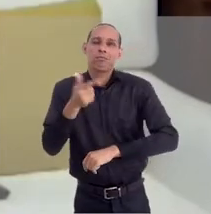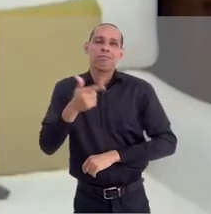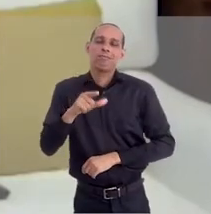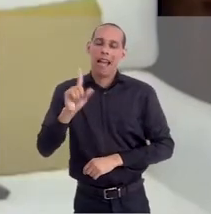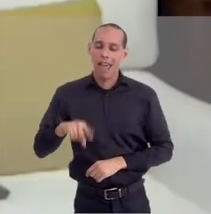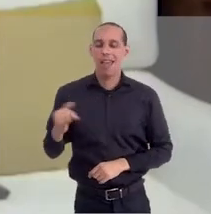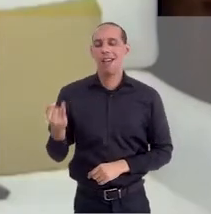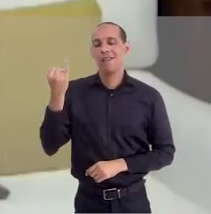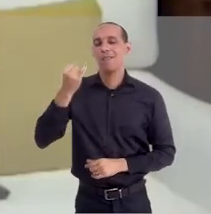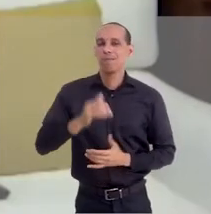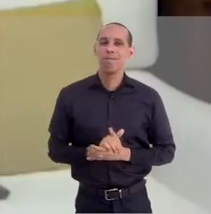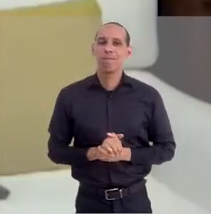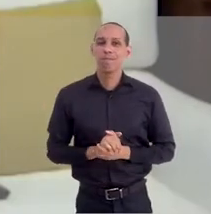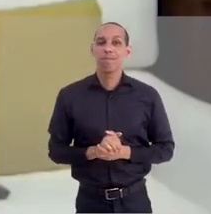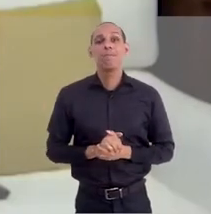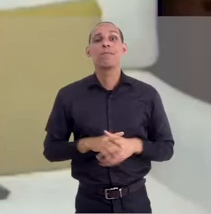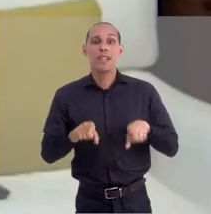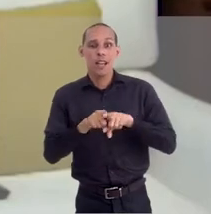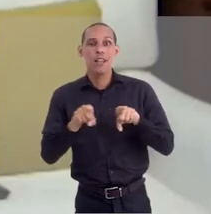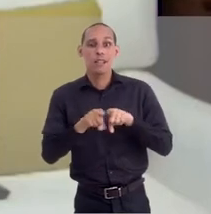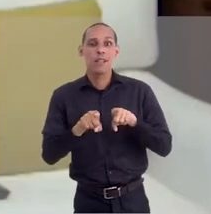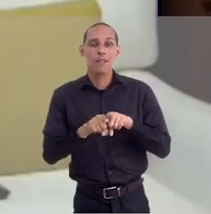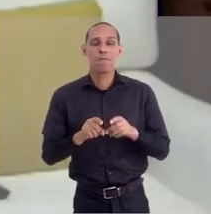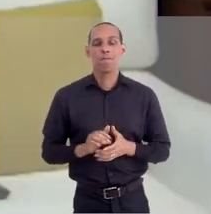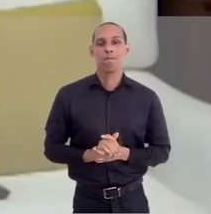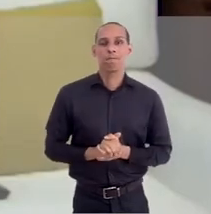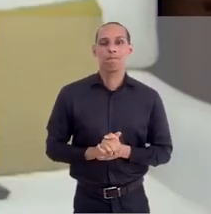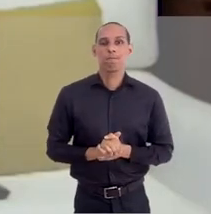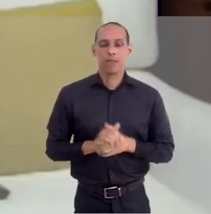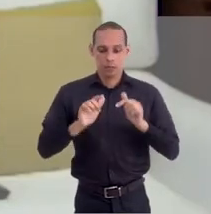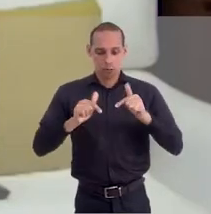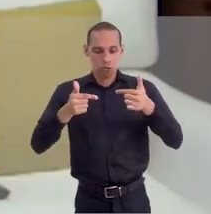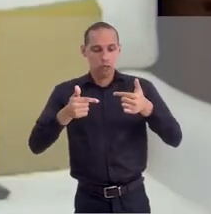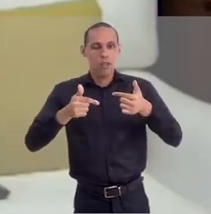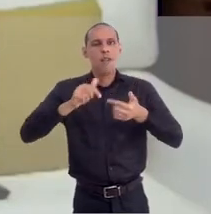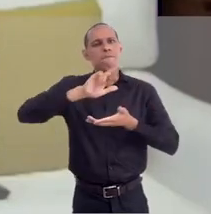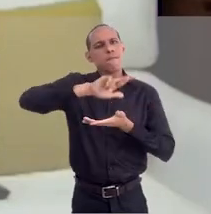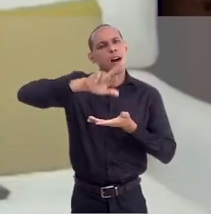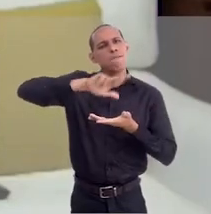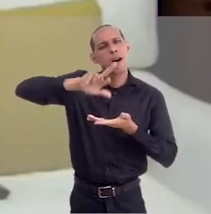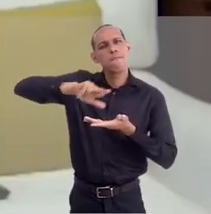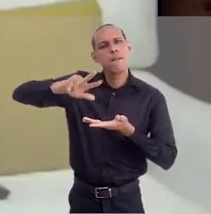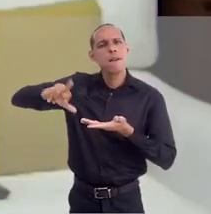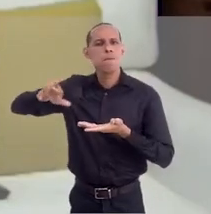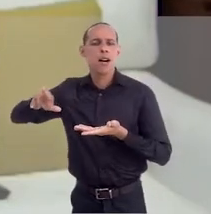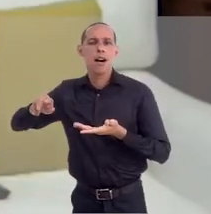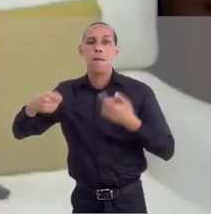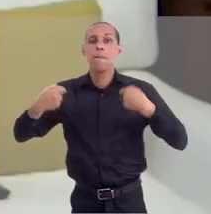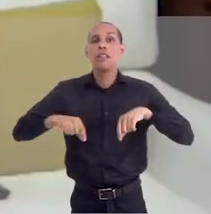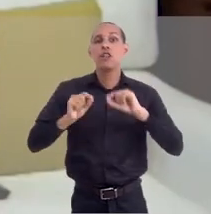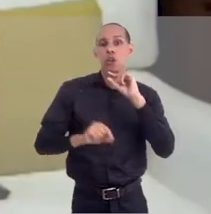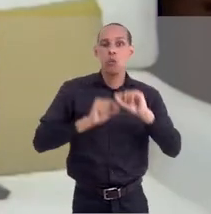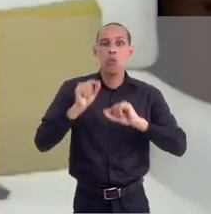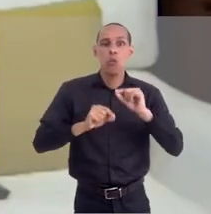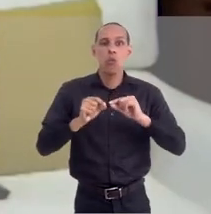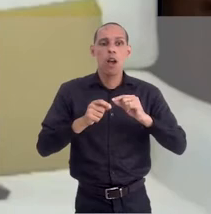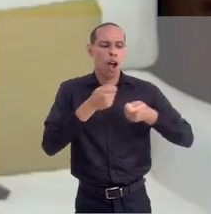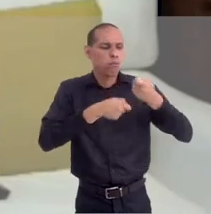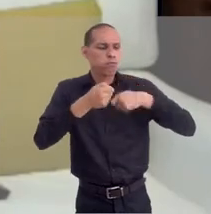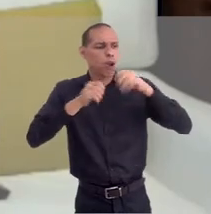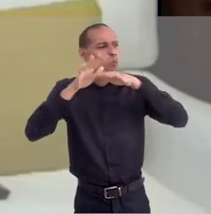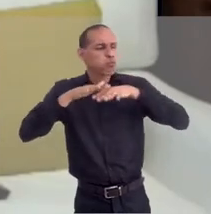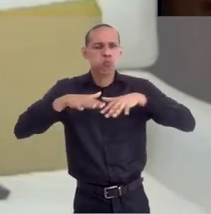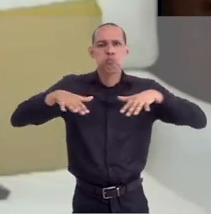acho que isso é importante. A outra questão é fazer com que realmente essas iniciativas todas permeiem todas